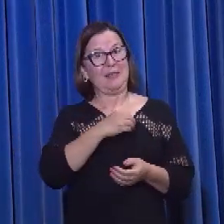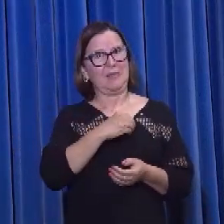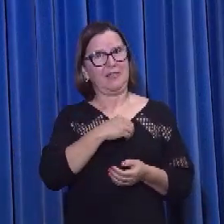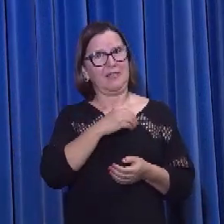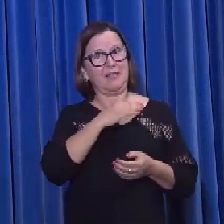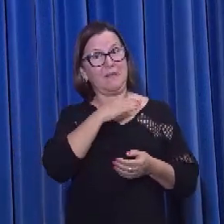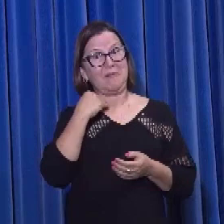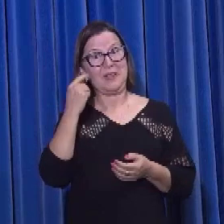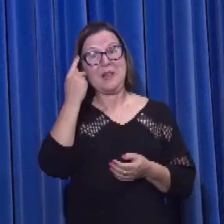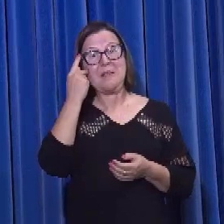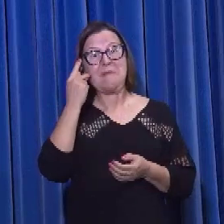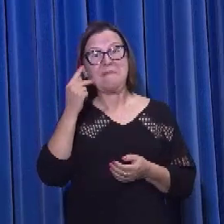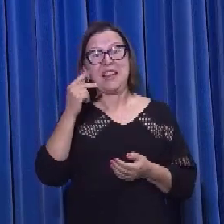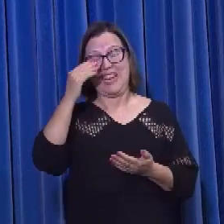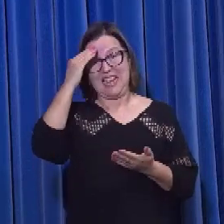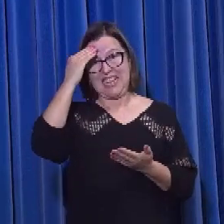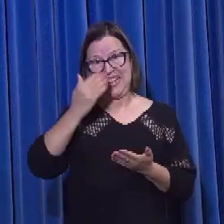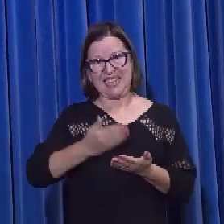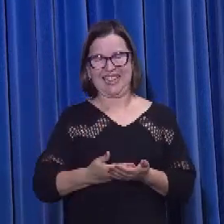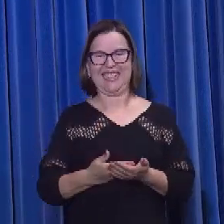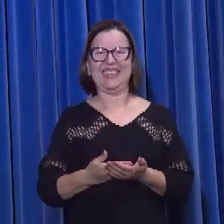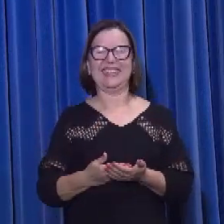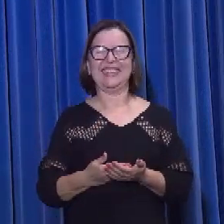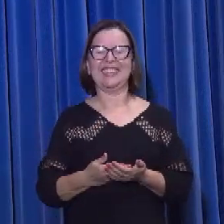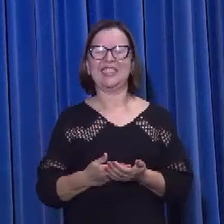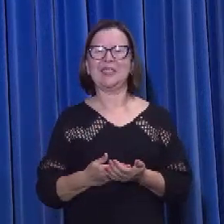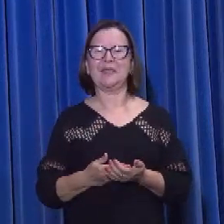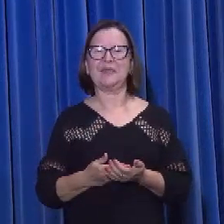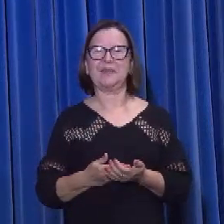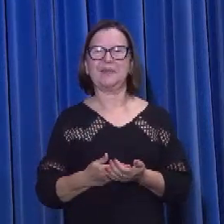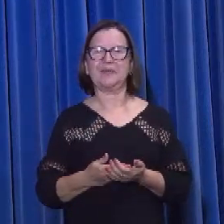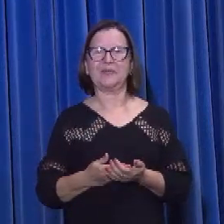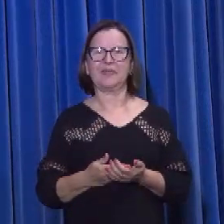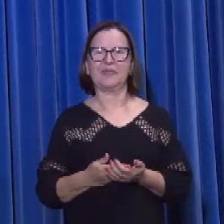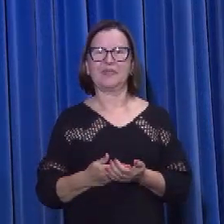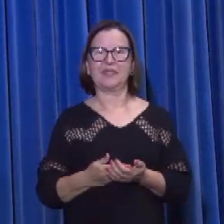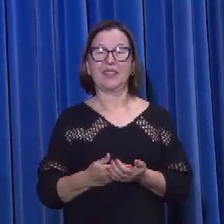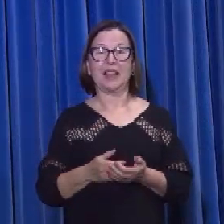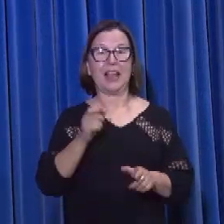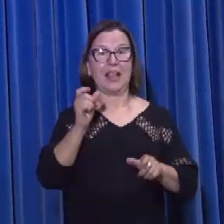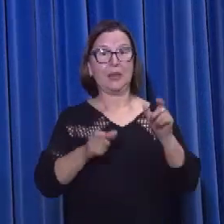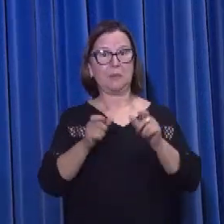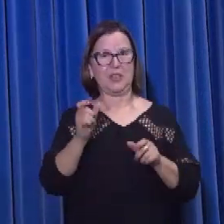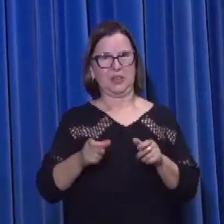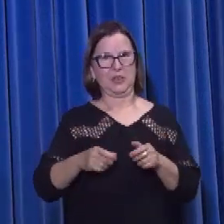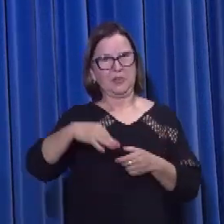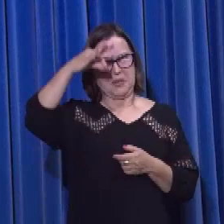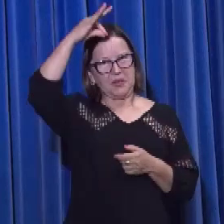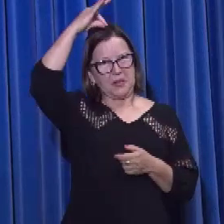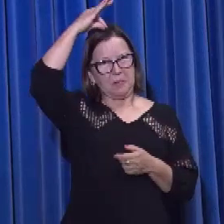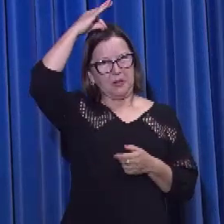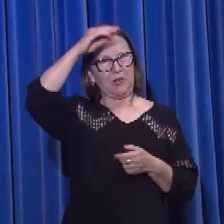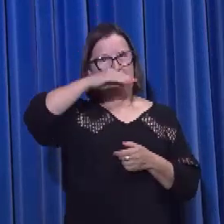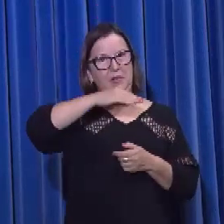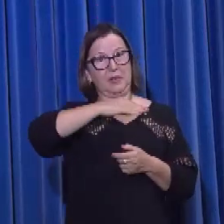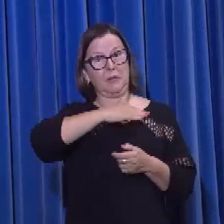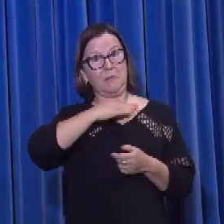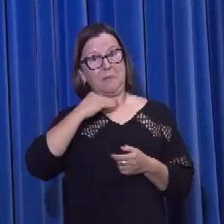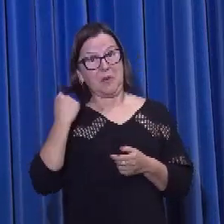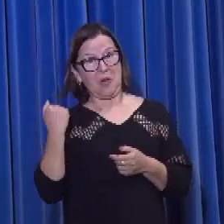Os que são, ou os que estão espiritualmente mortos,